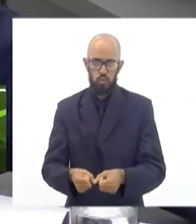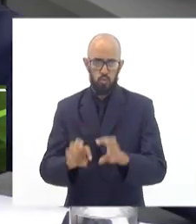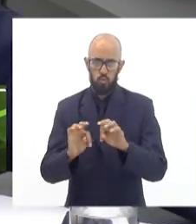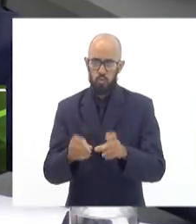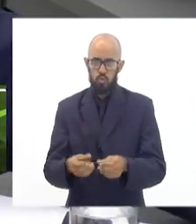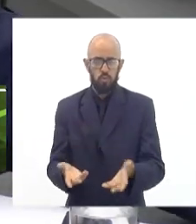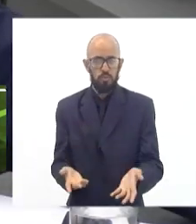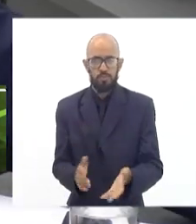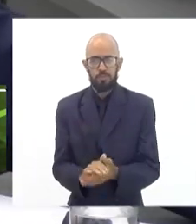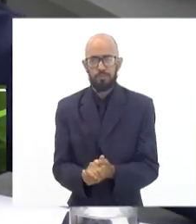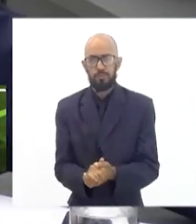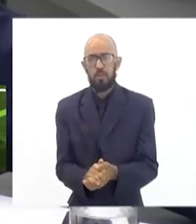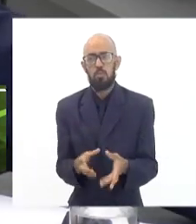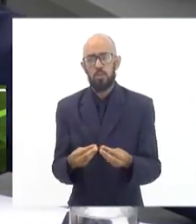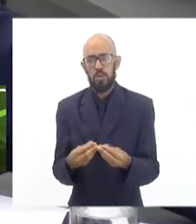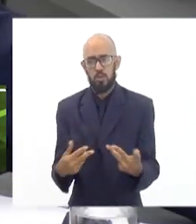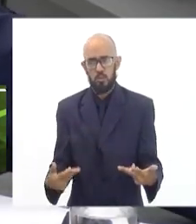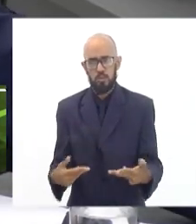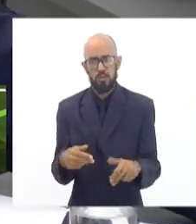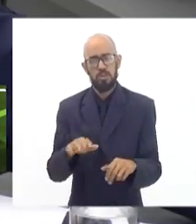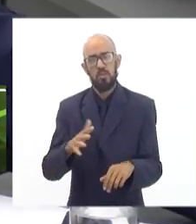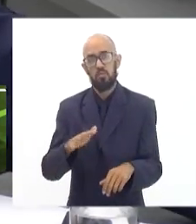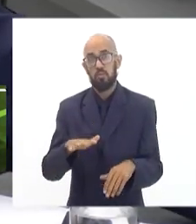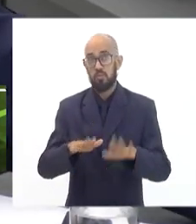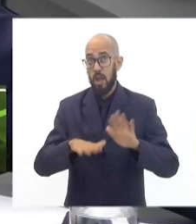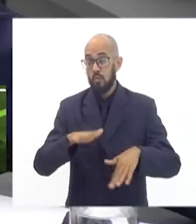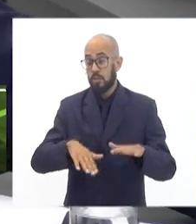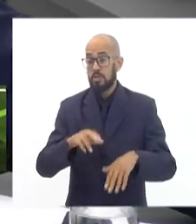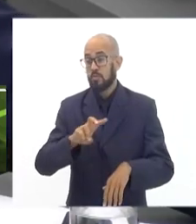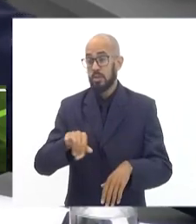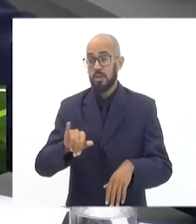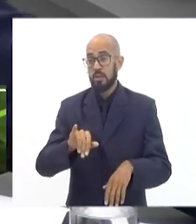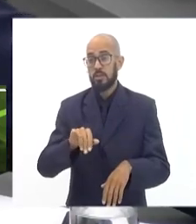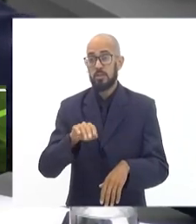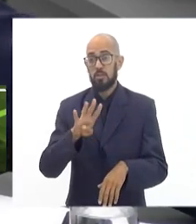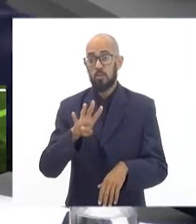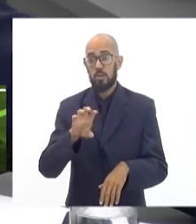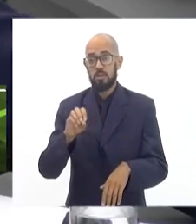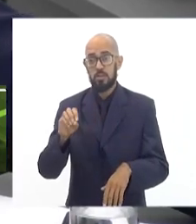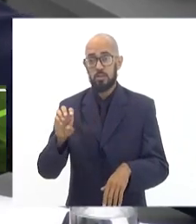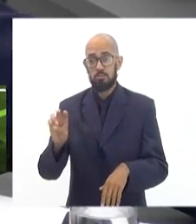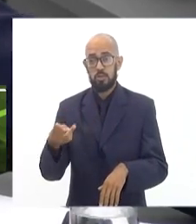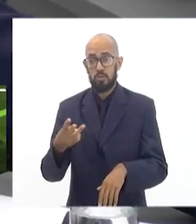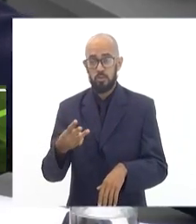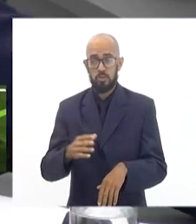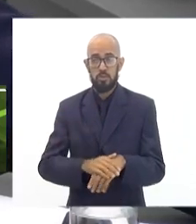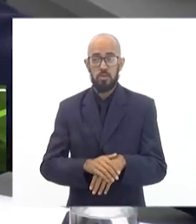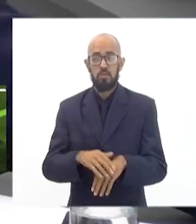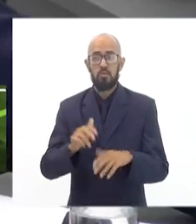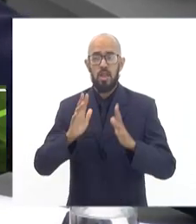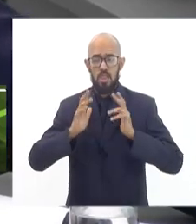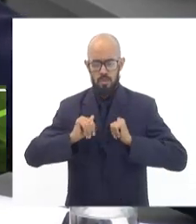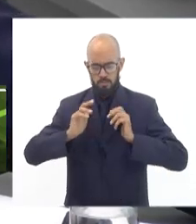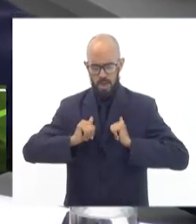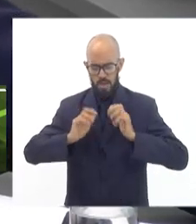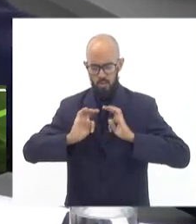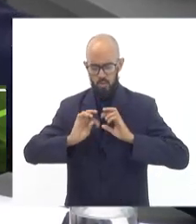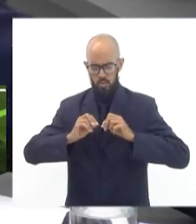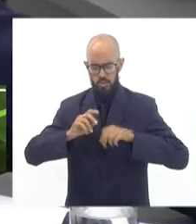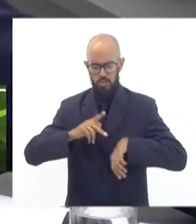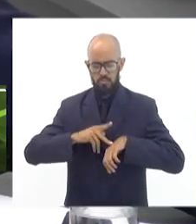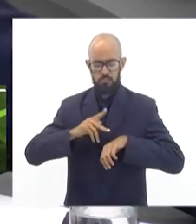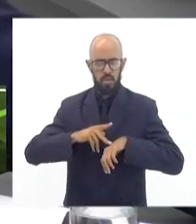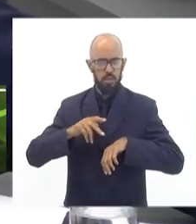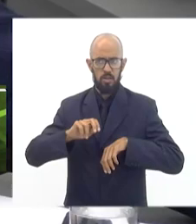reformar talvez chega aí 400 milhões nós estamos almoçando limpa rio' entra agora lá para limpar tirar todos os cascalhos de